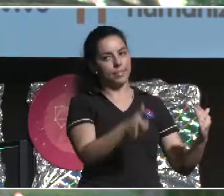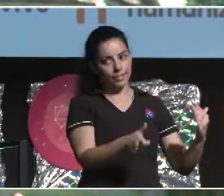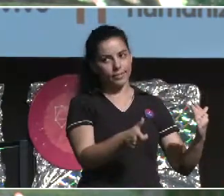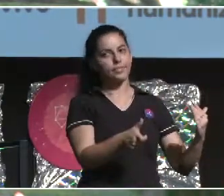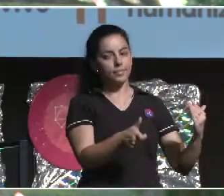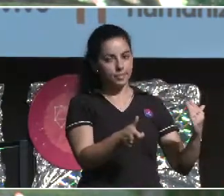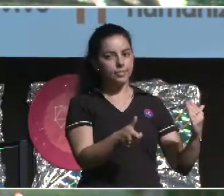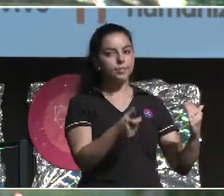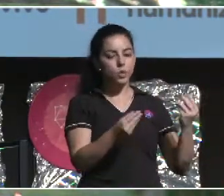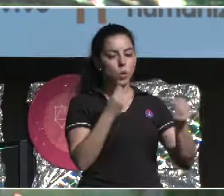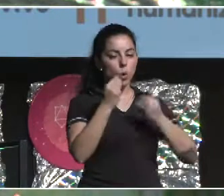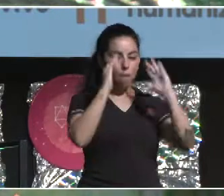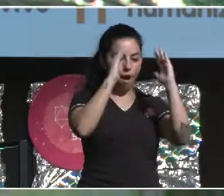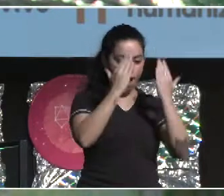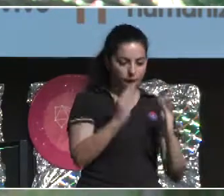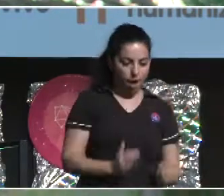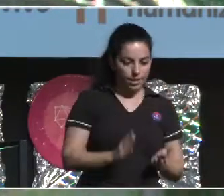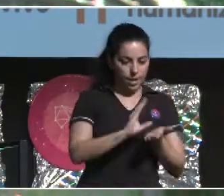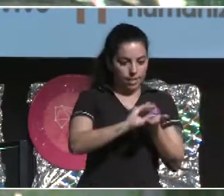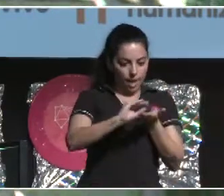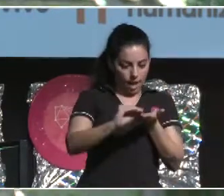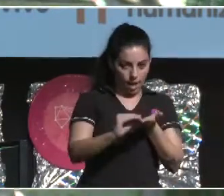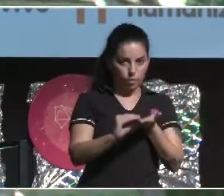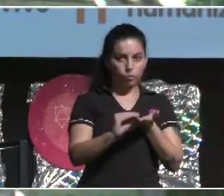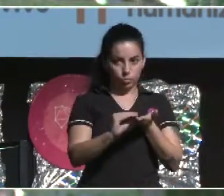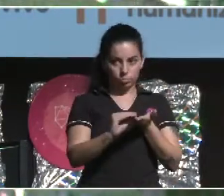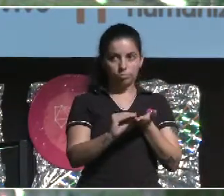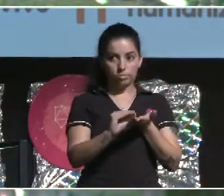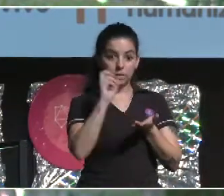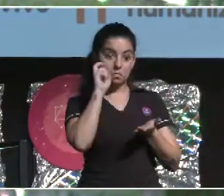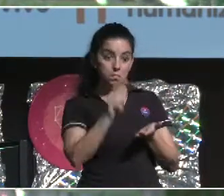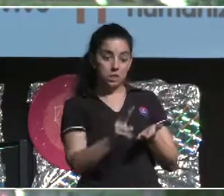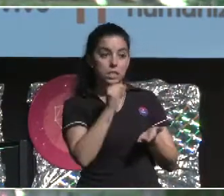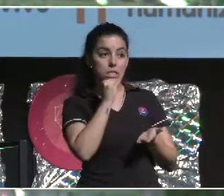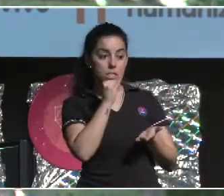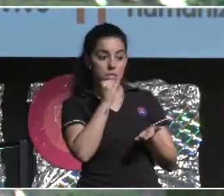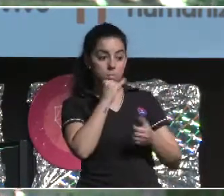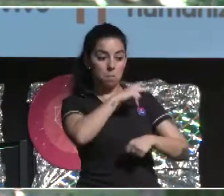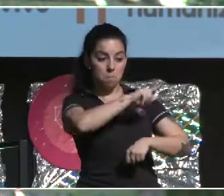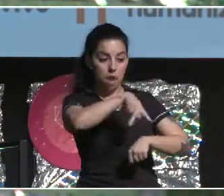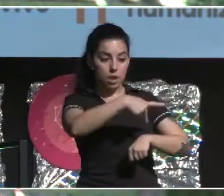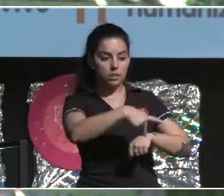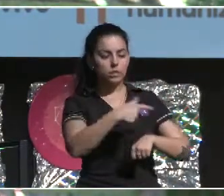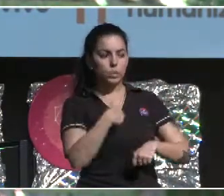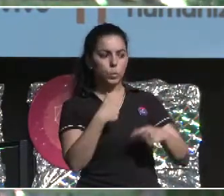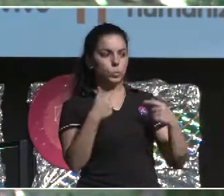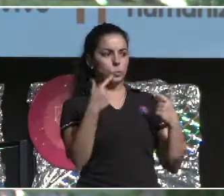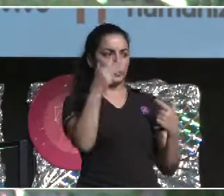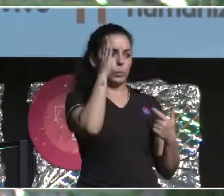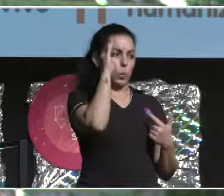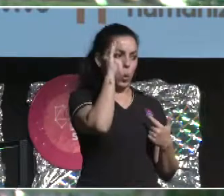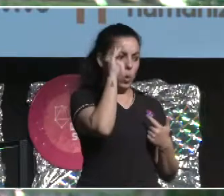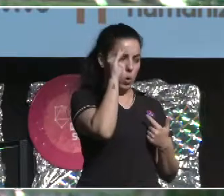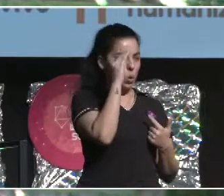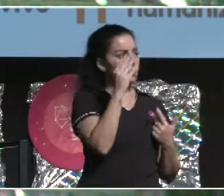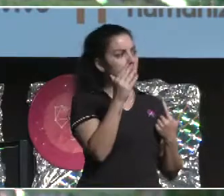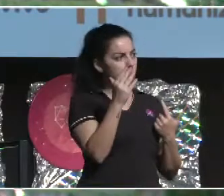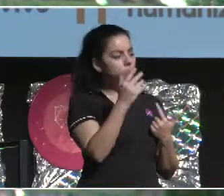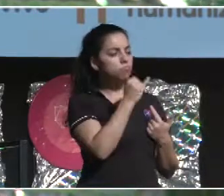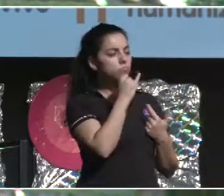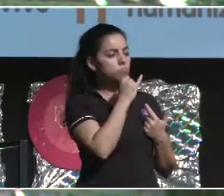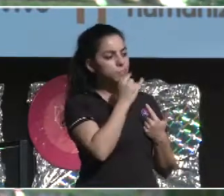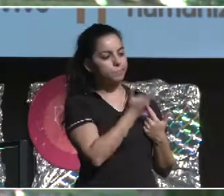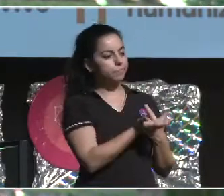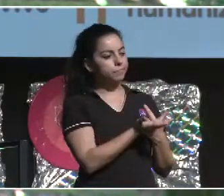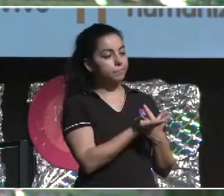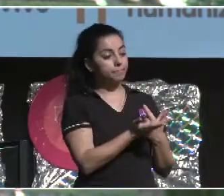de dados, né, olhando para o país. Isso também fiquei curiosa se isso também é feito